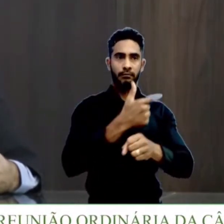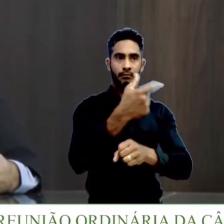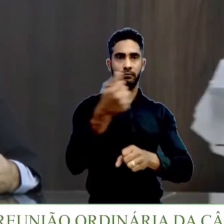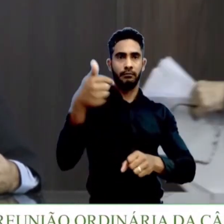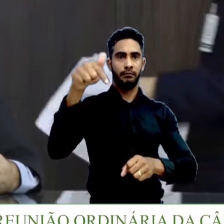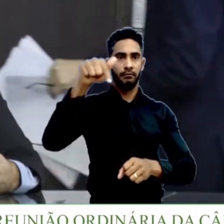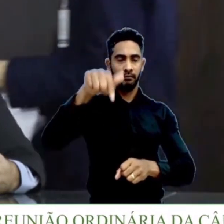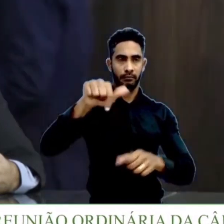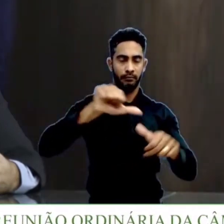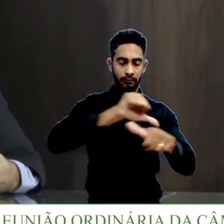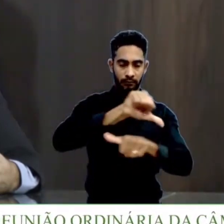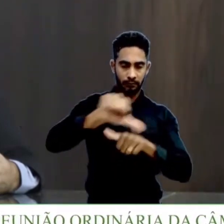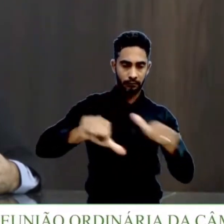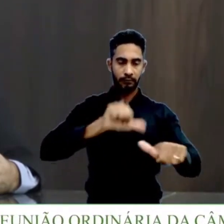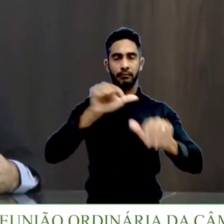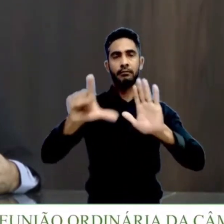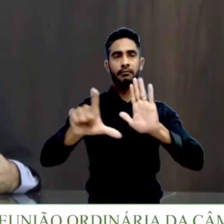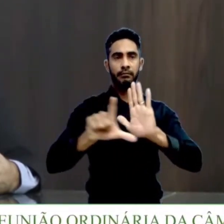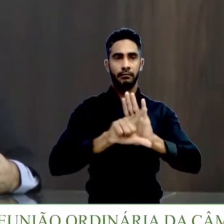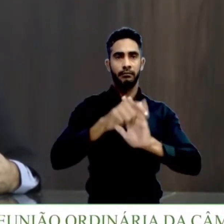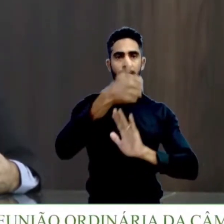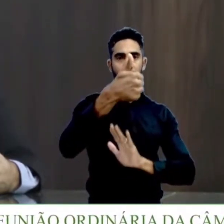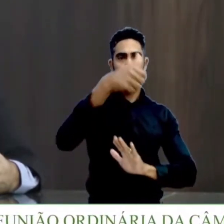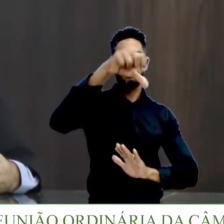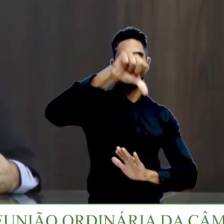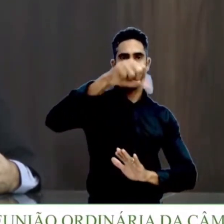1718/2007, alterados pela Lei